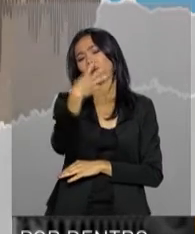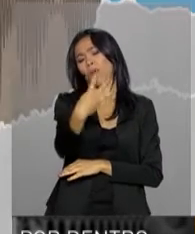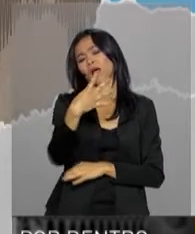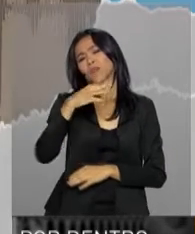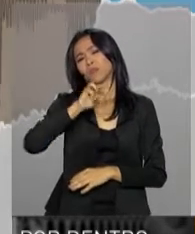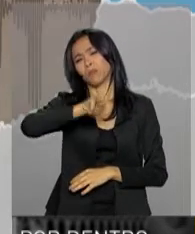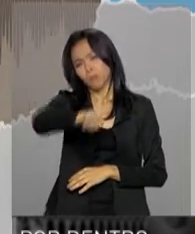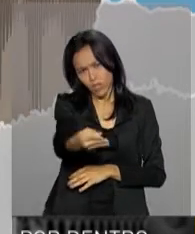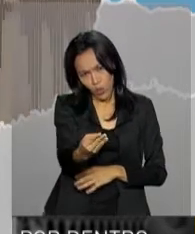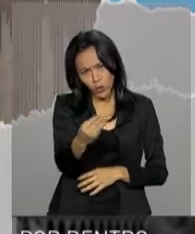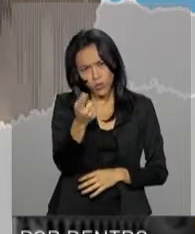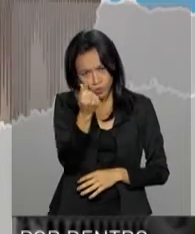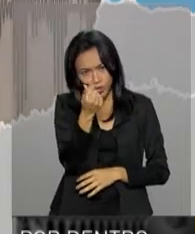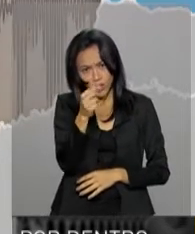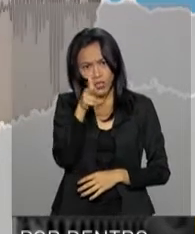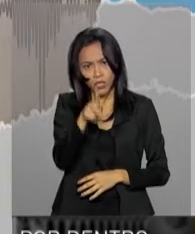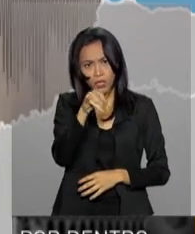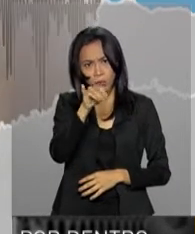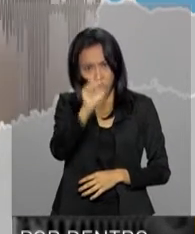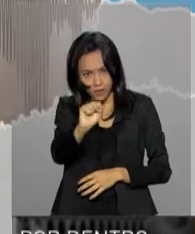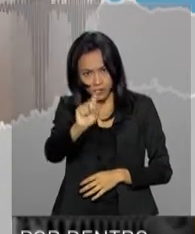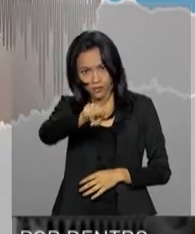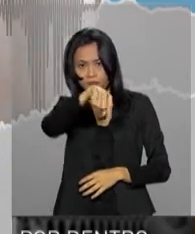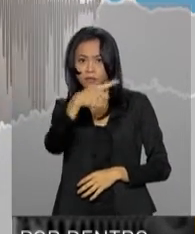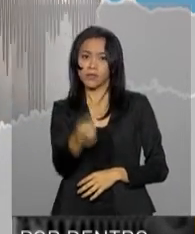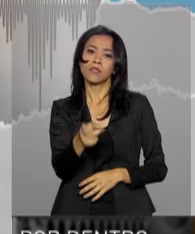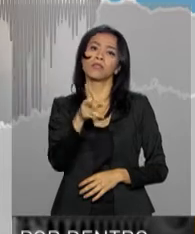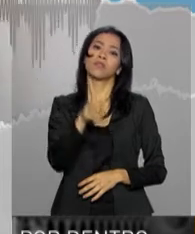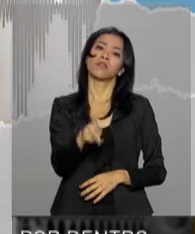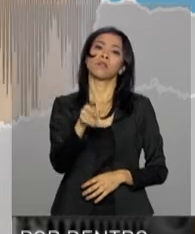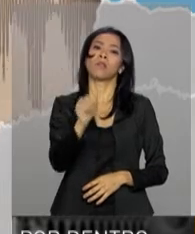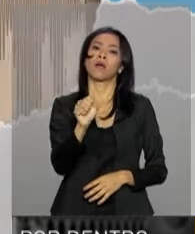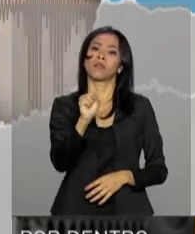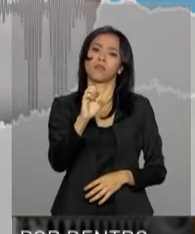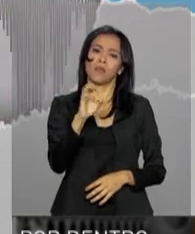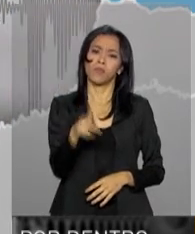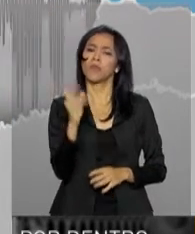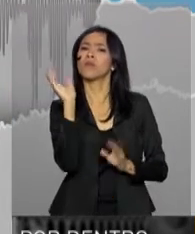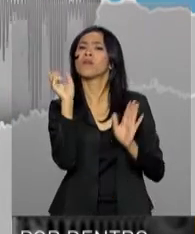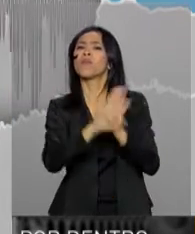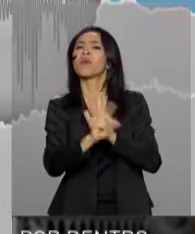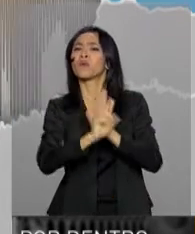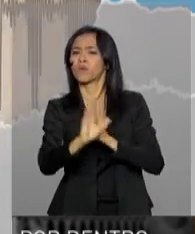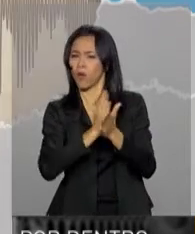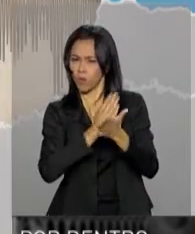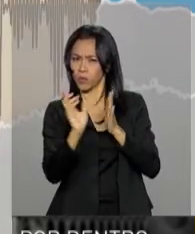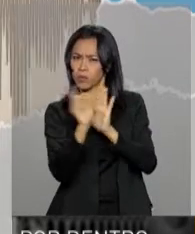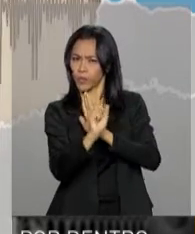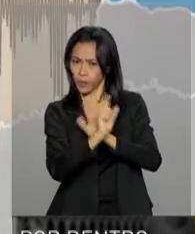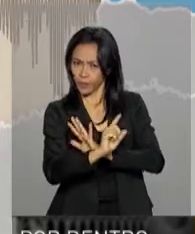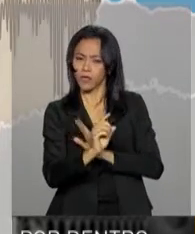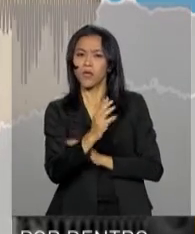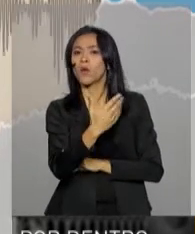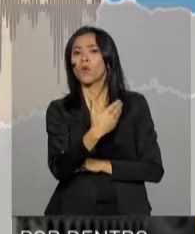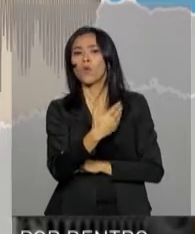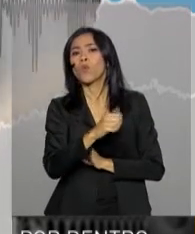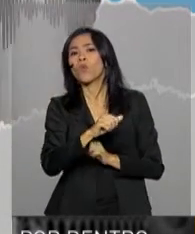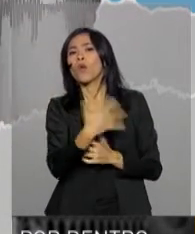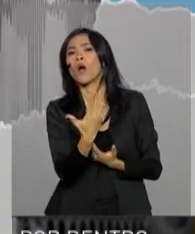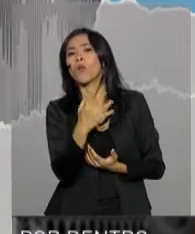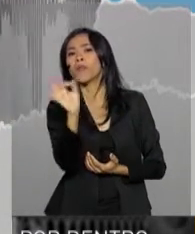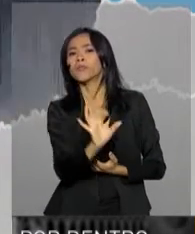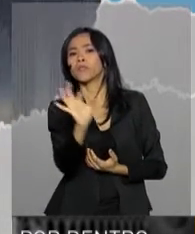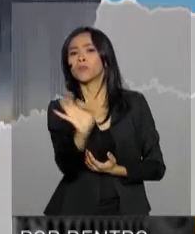dinheiro do pis pasep pra todo mundo é eu lhe pergunto quanto a algumas perguntas com o percentual que deve ser cumprido